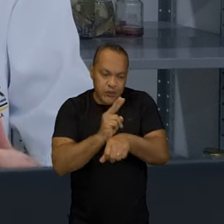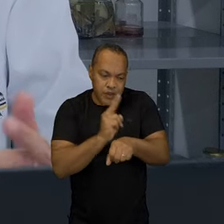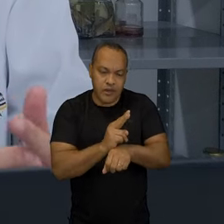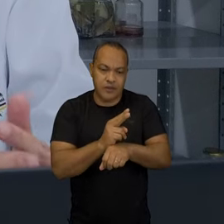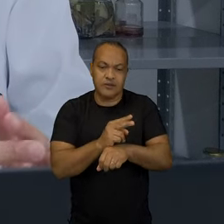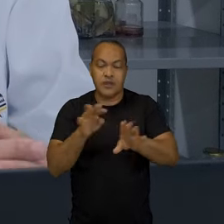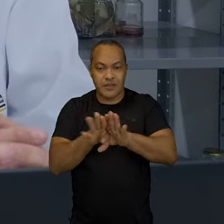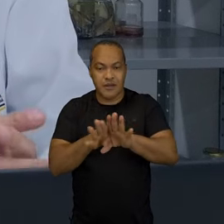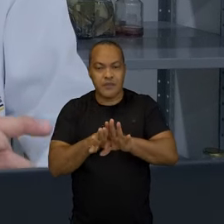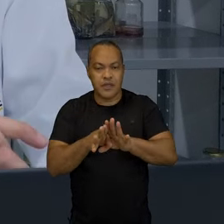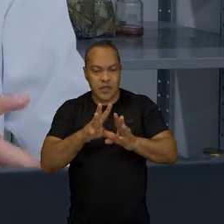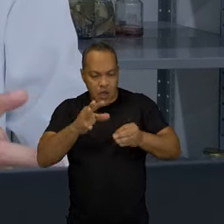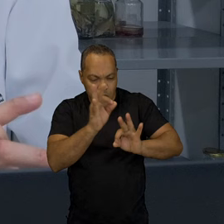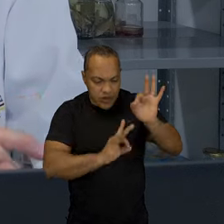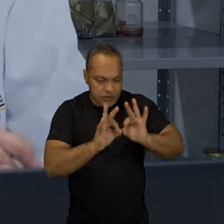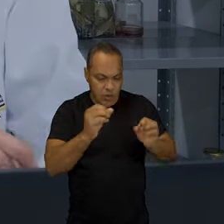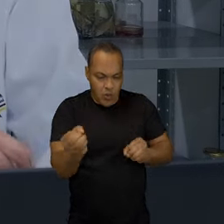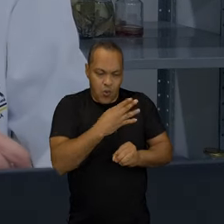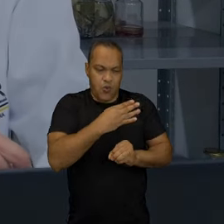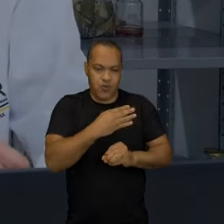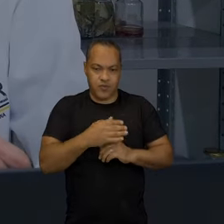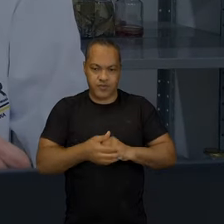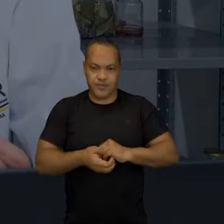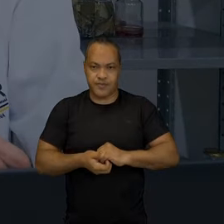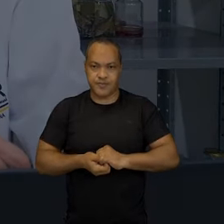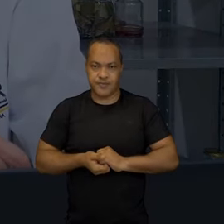da preservação e da restauração dos ecossistemas.